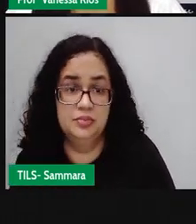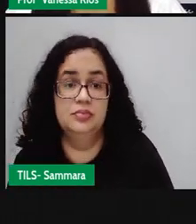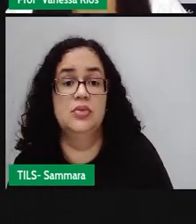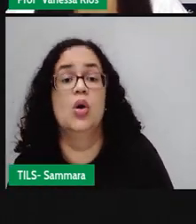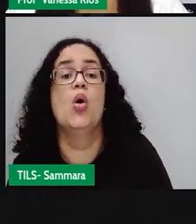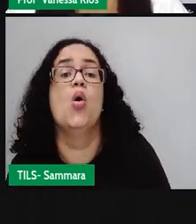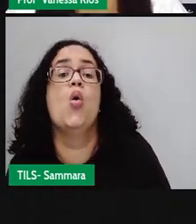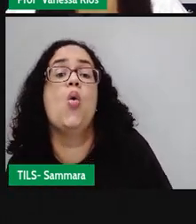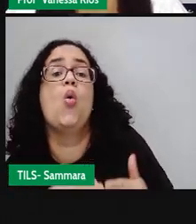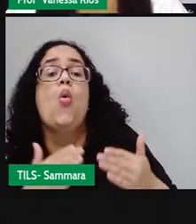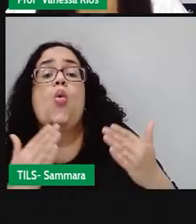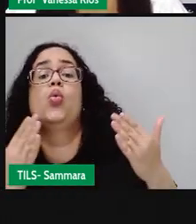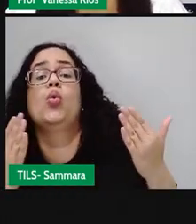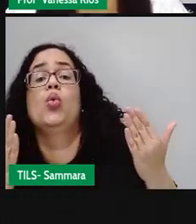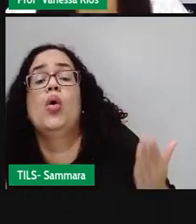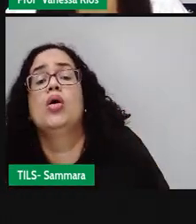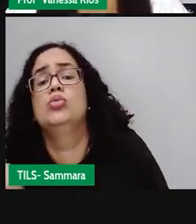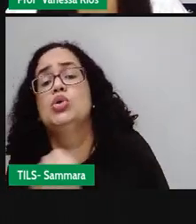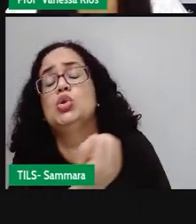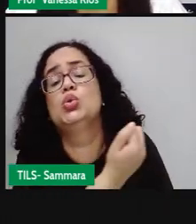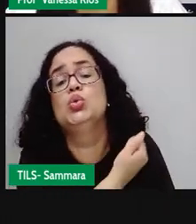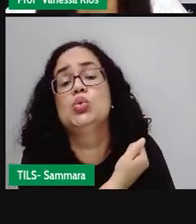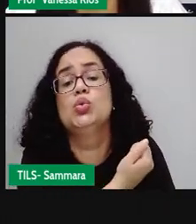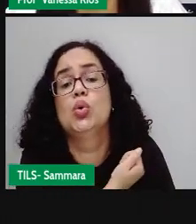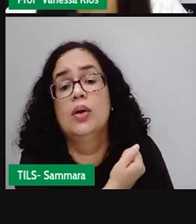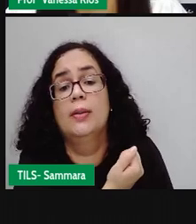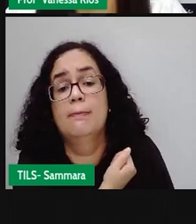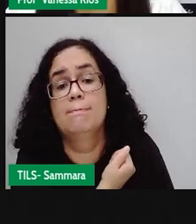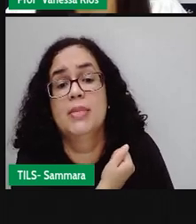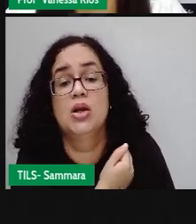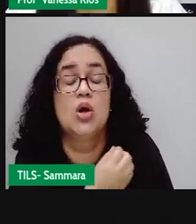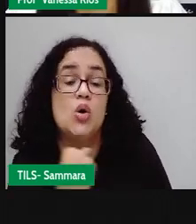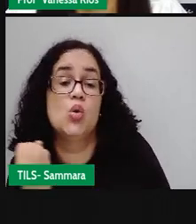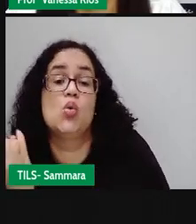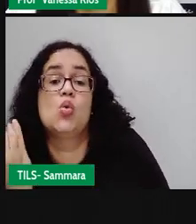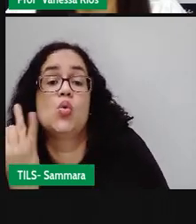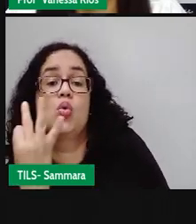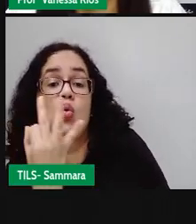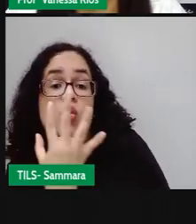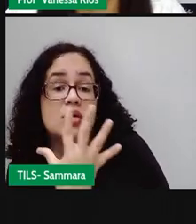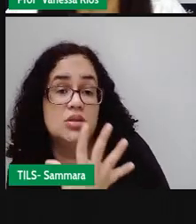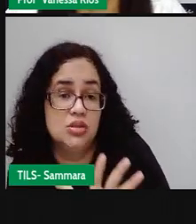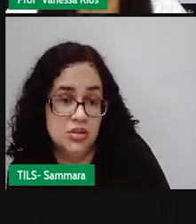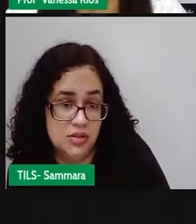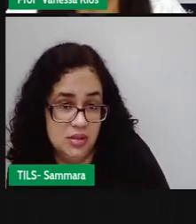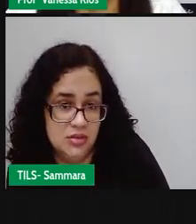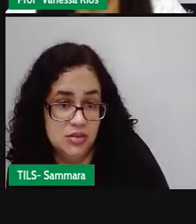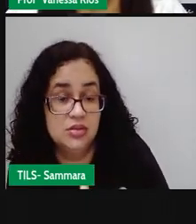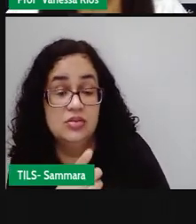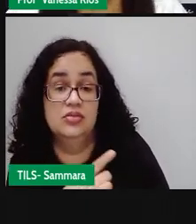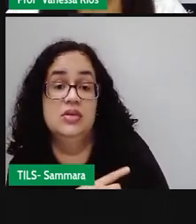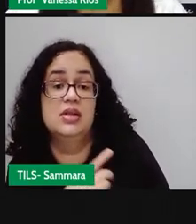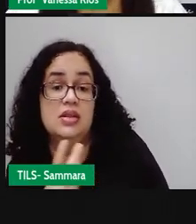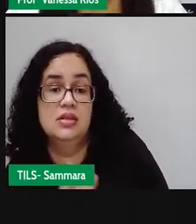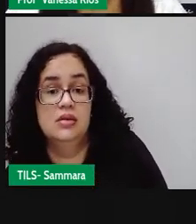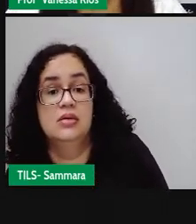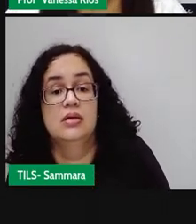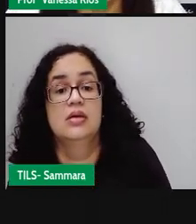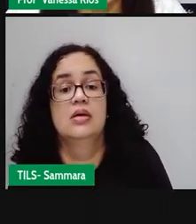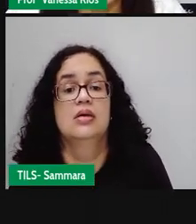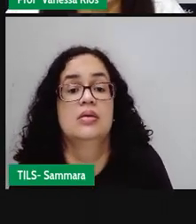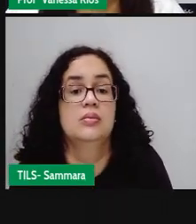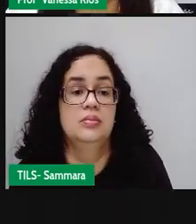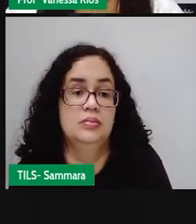determinar quais vão ser os números, né? Ou a quantidade aqui de bolinhas que vão formar as duas